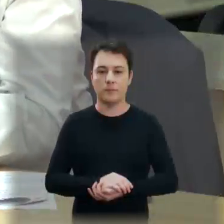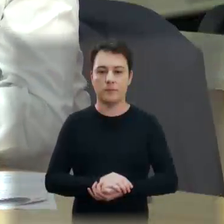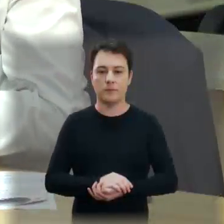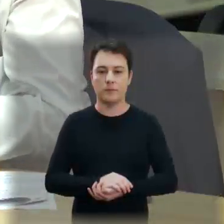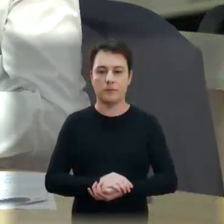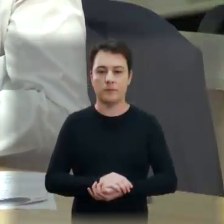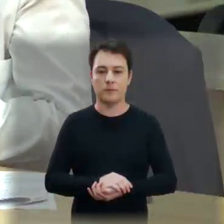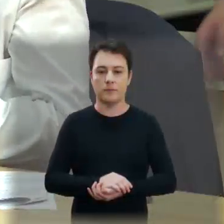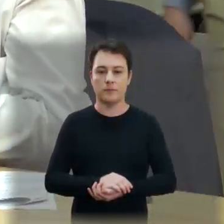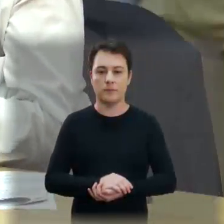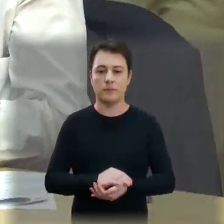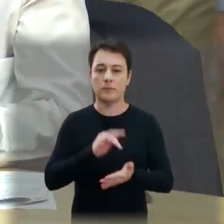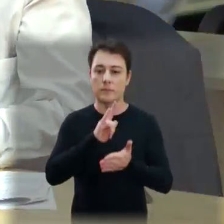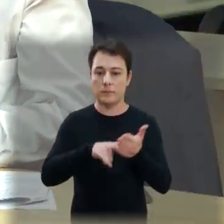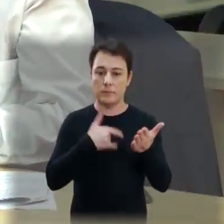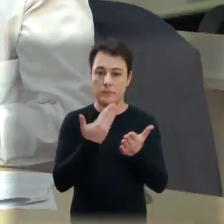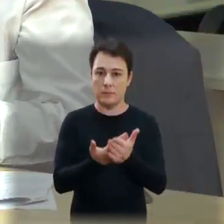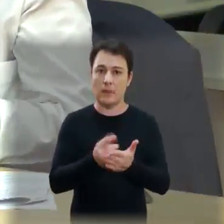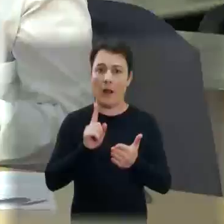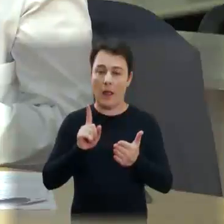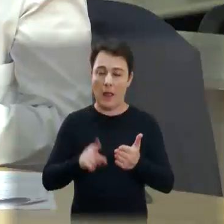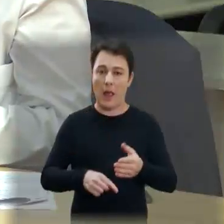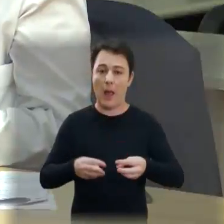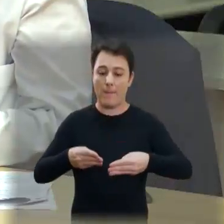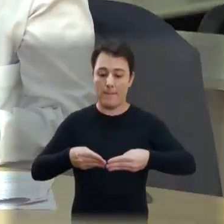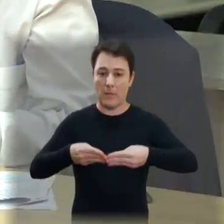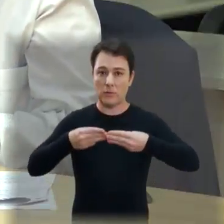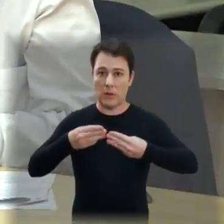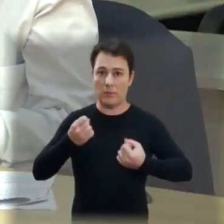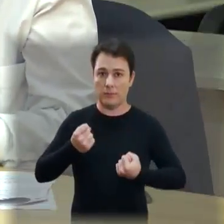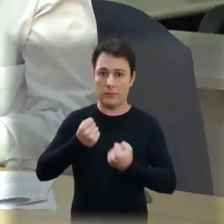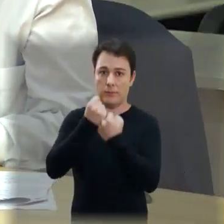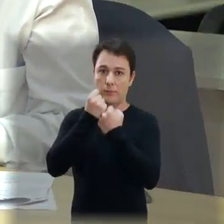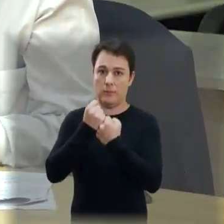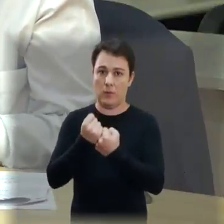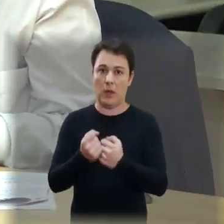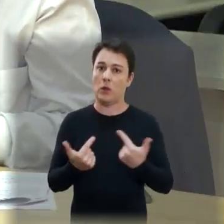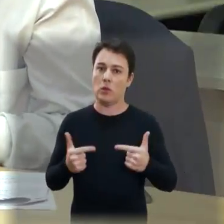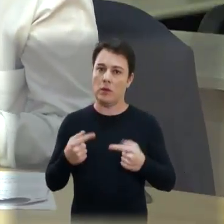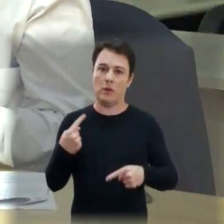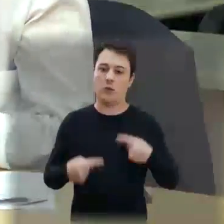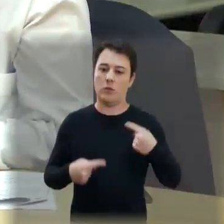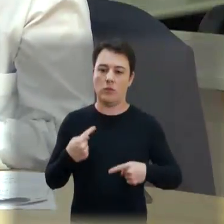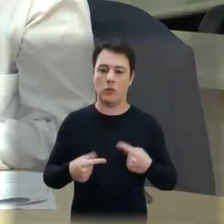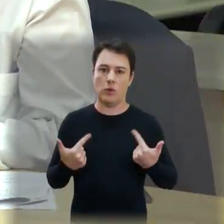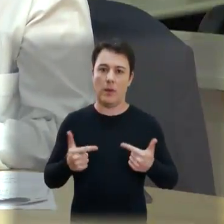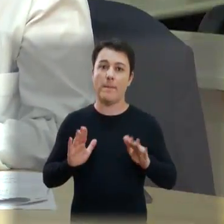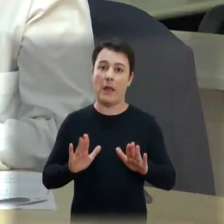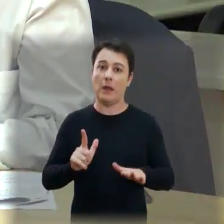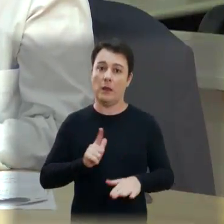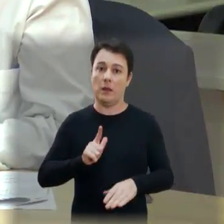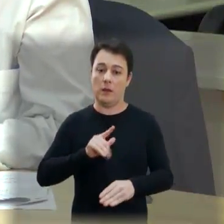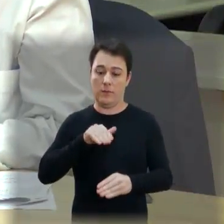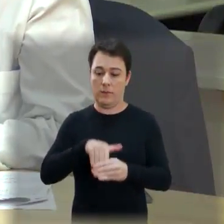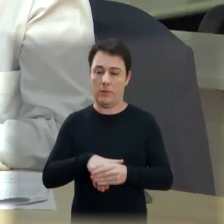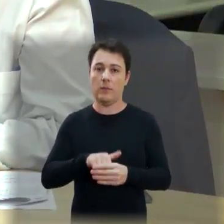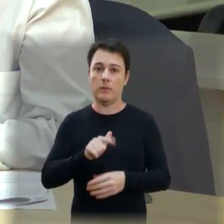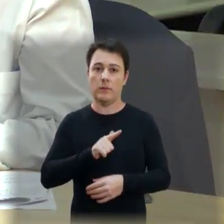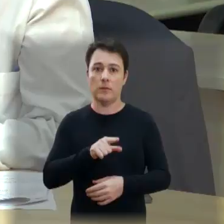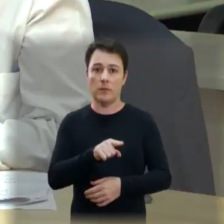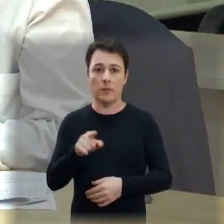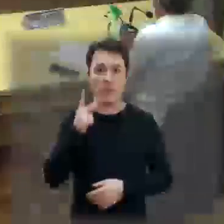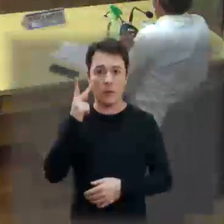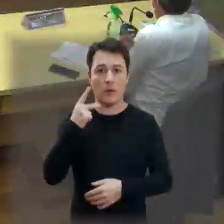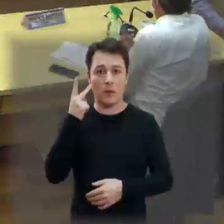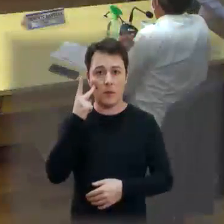Requerimento trata-se de uma moção de apoio. Moção de apoio não tem discussão, mas tem votação. Os vereadores